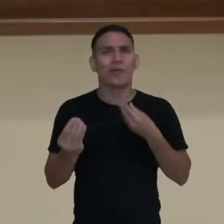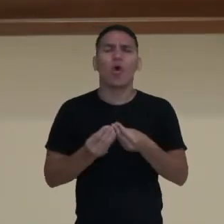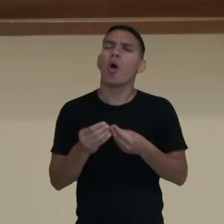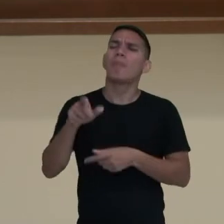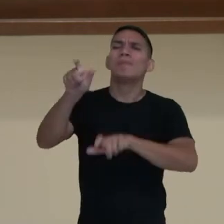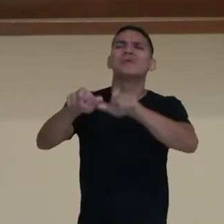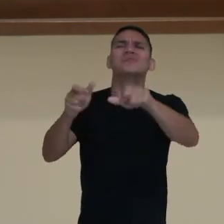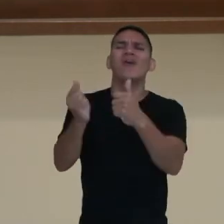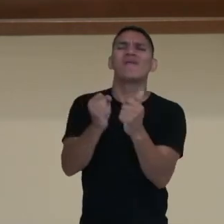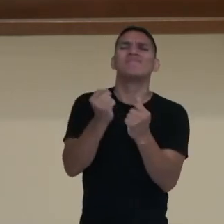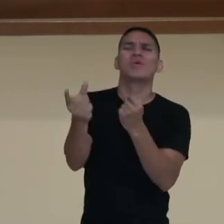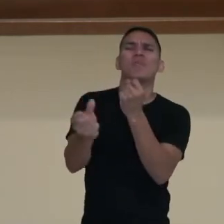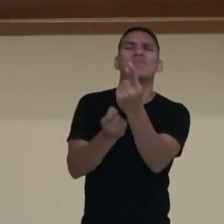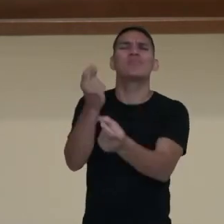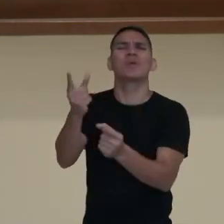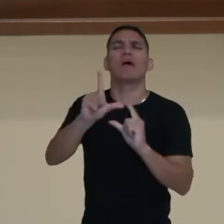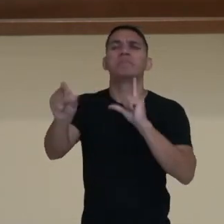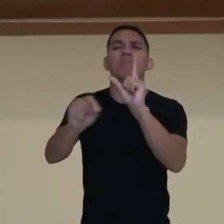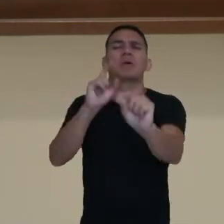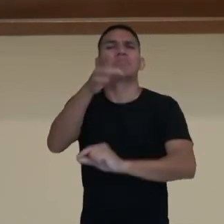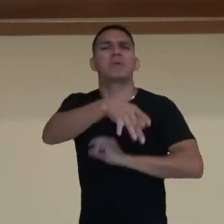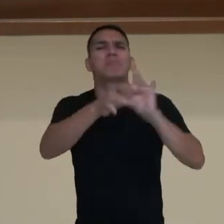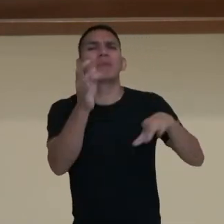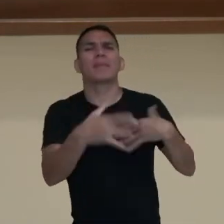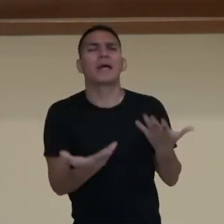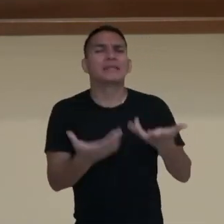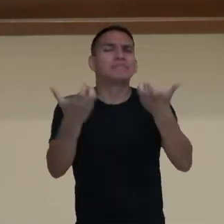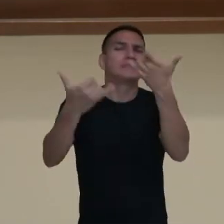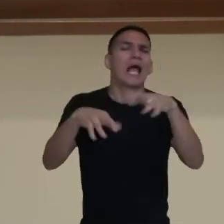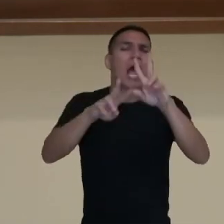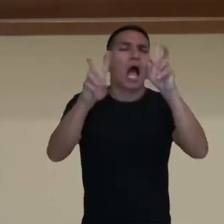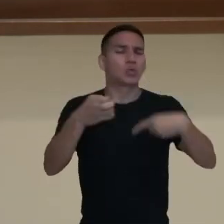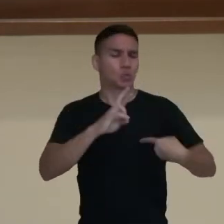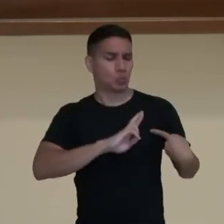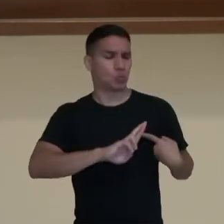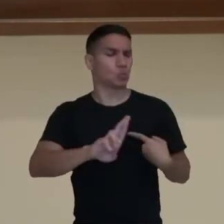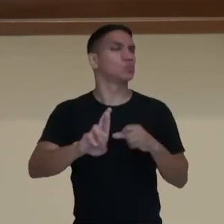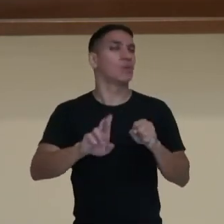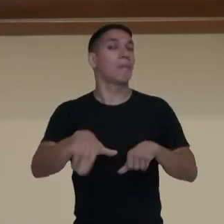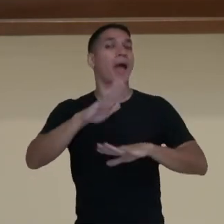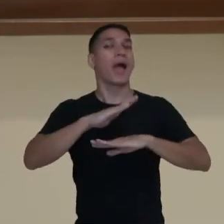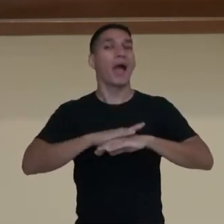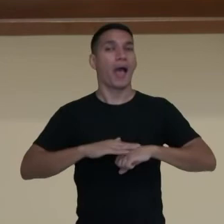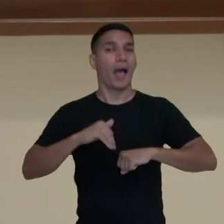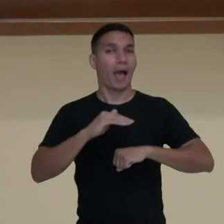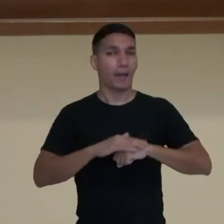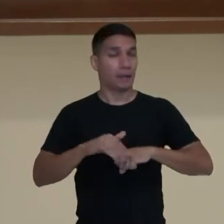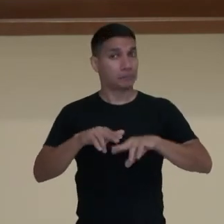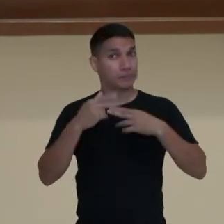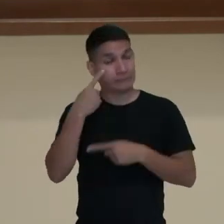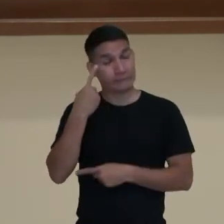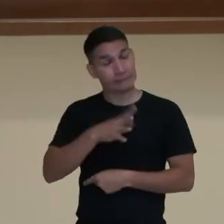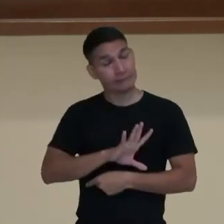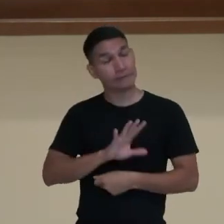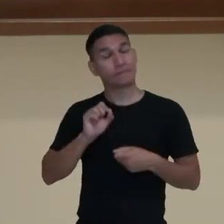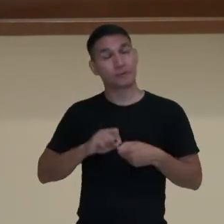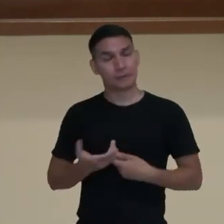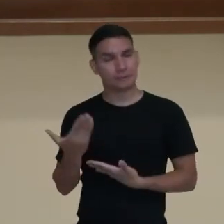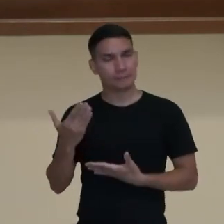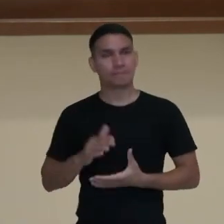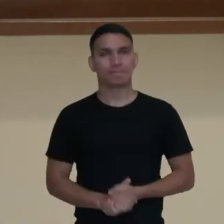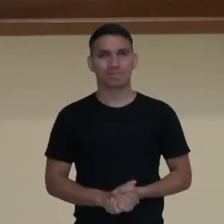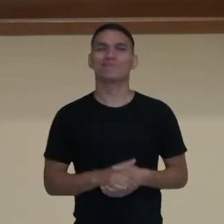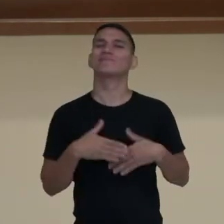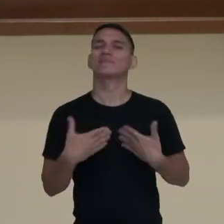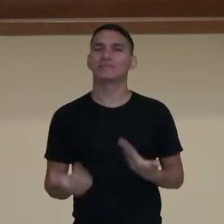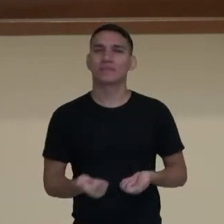as pessoas falando da religião de forma mais racional. Essa foi aí a tarefa do Tomás.